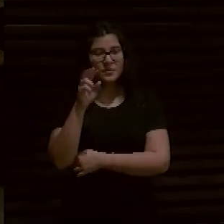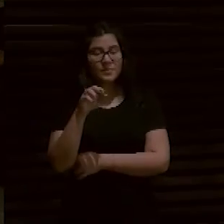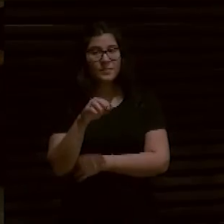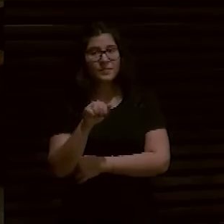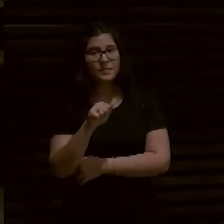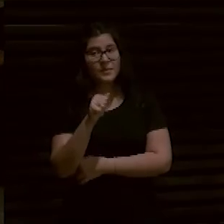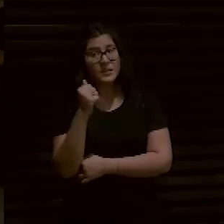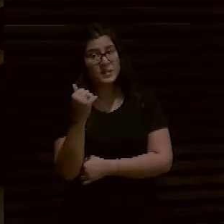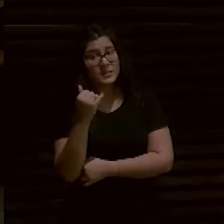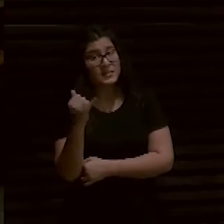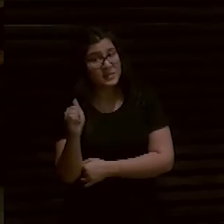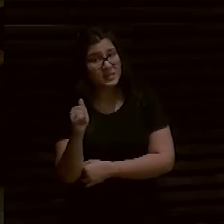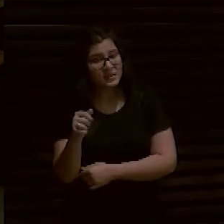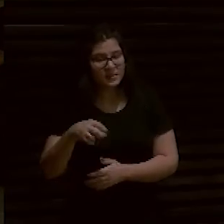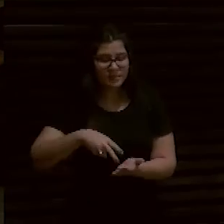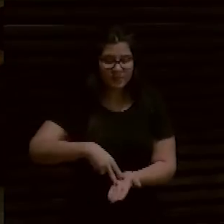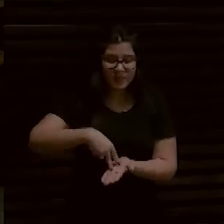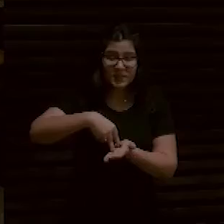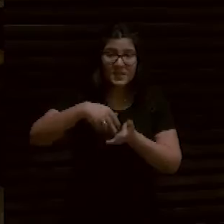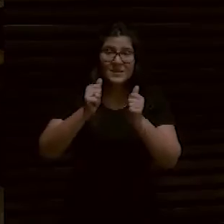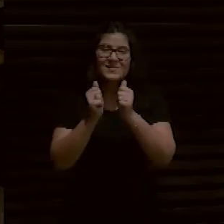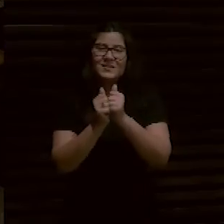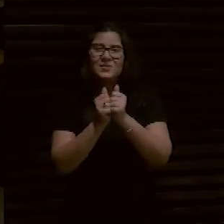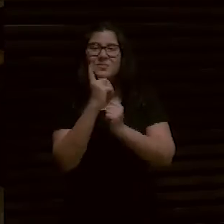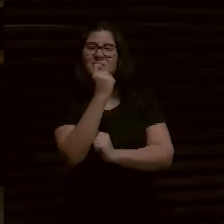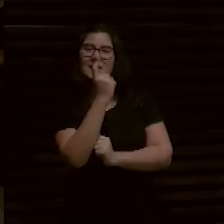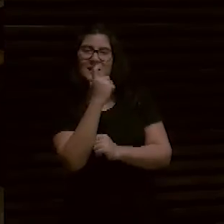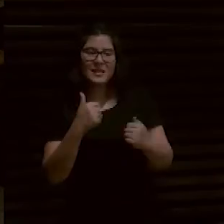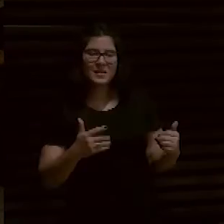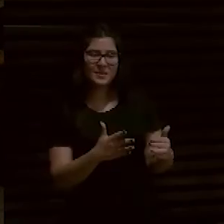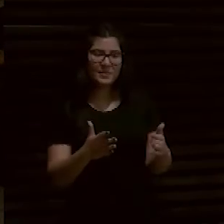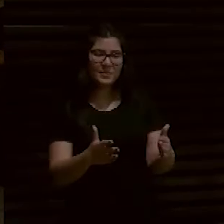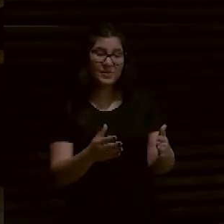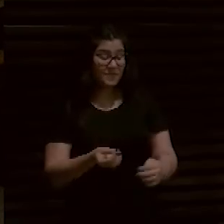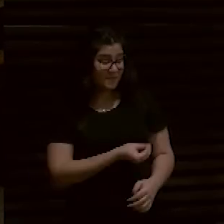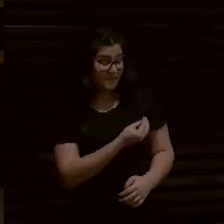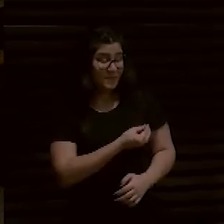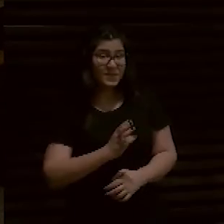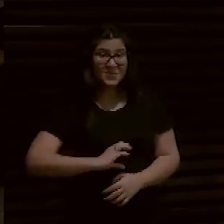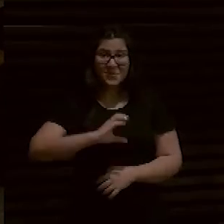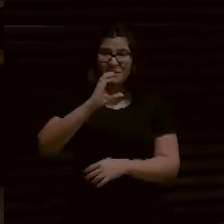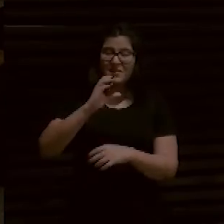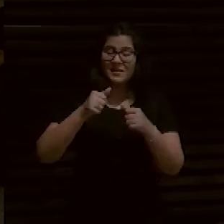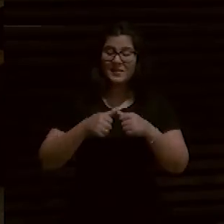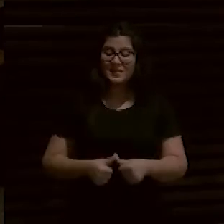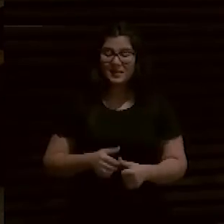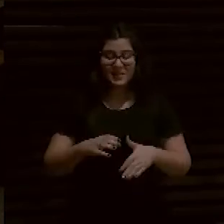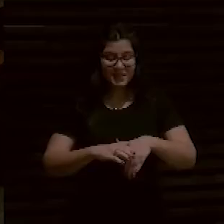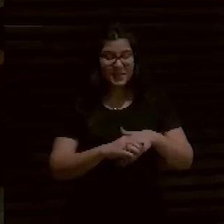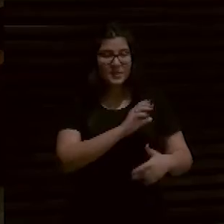ser plantado junto às águas, ter vida, é confiar e estar em